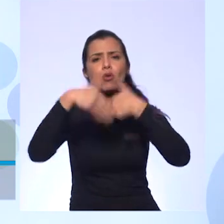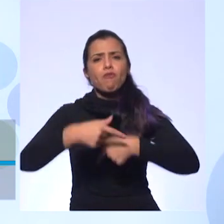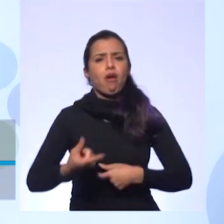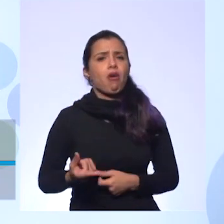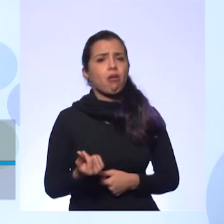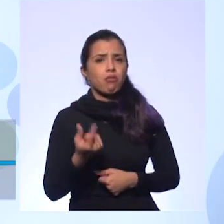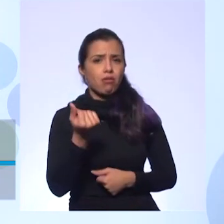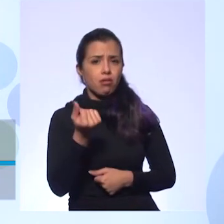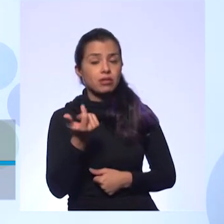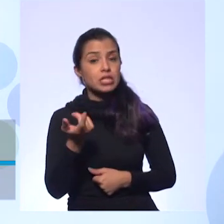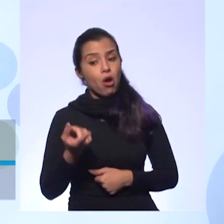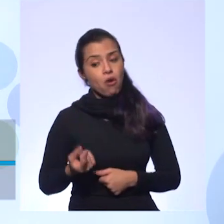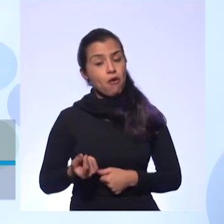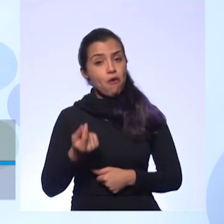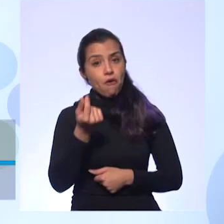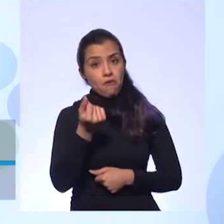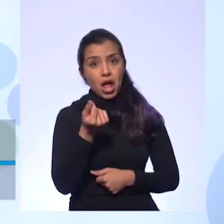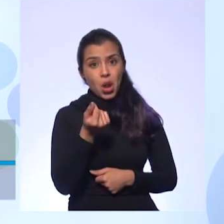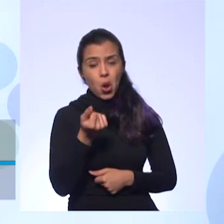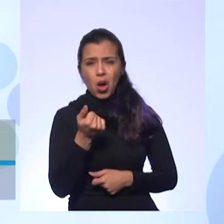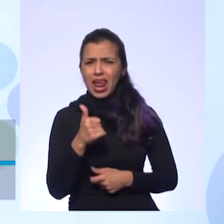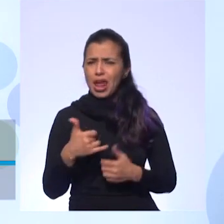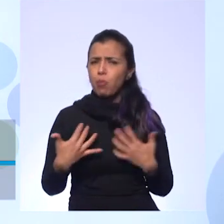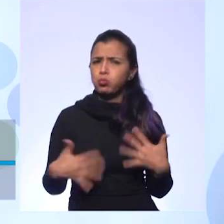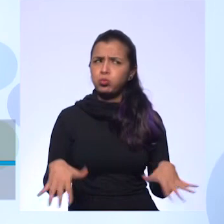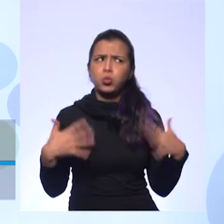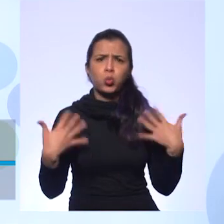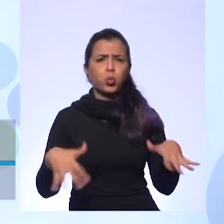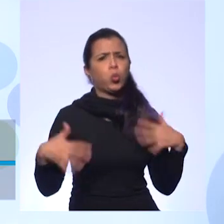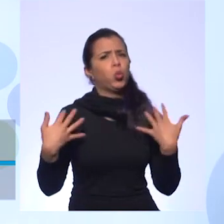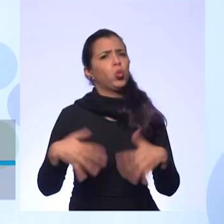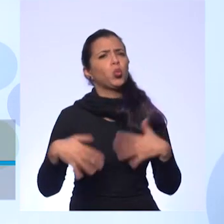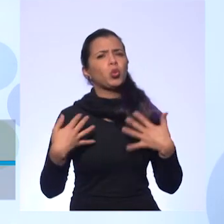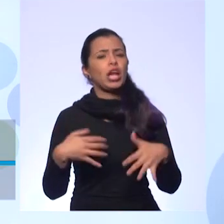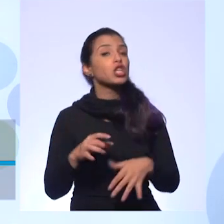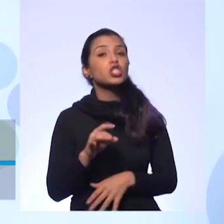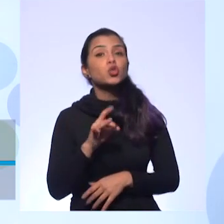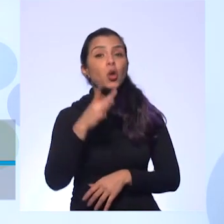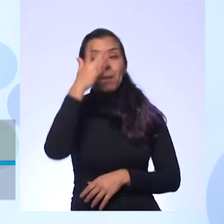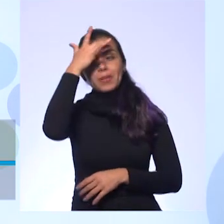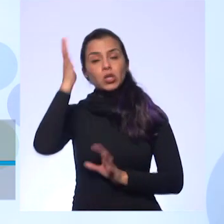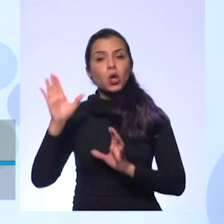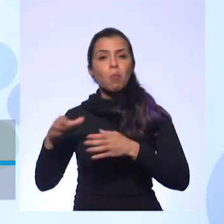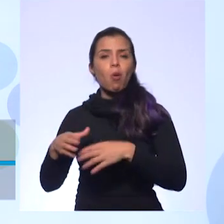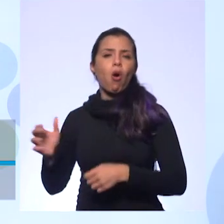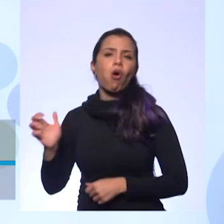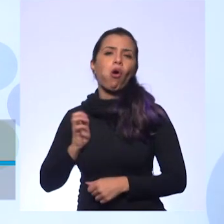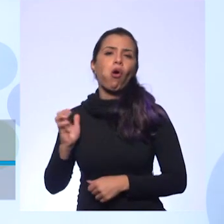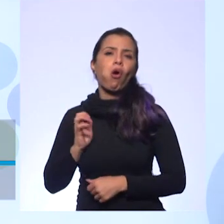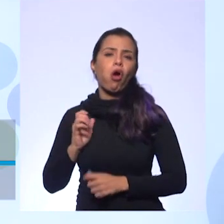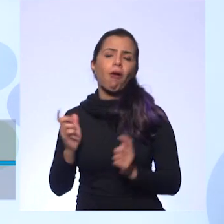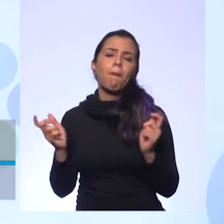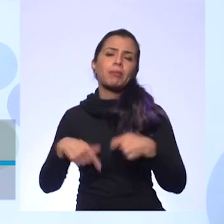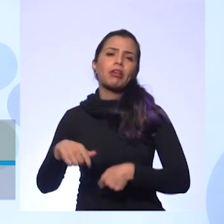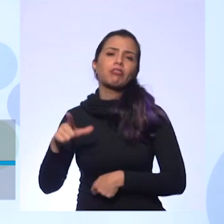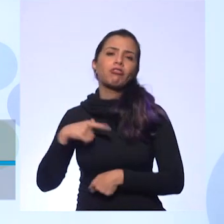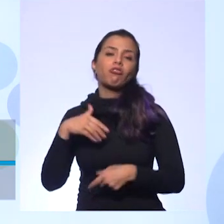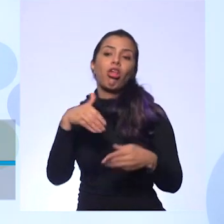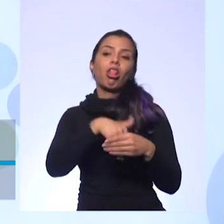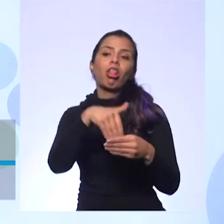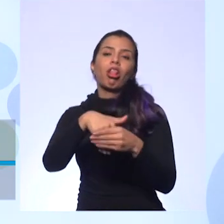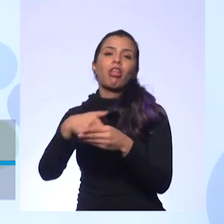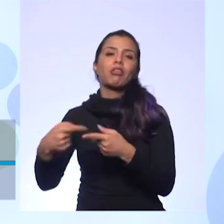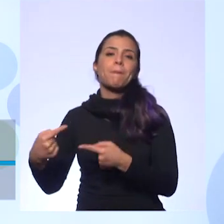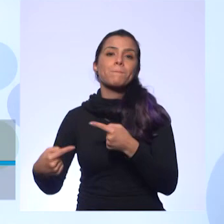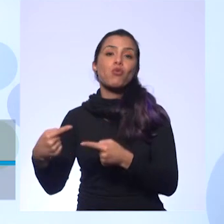fazendo com que somente os membros da burguesia estavam habilitados a participar do processo político. Então, a questão